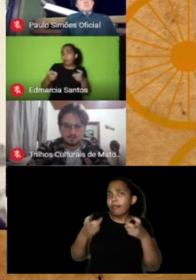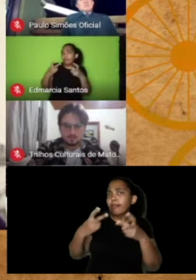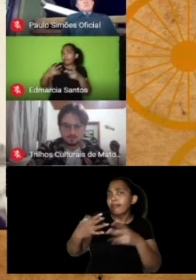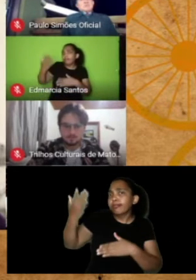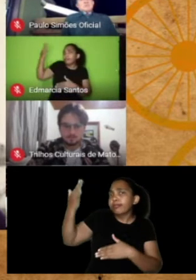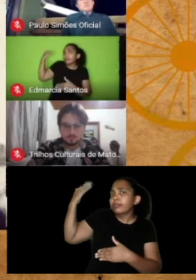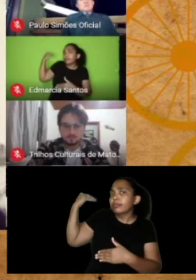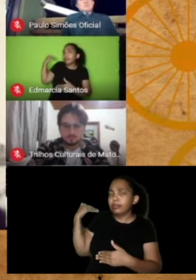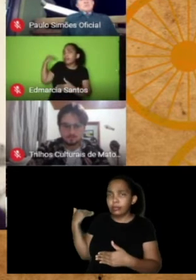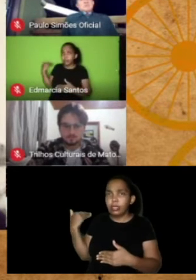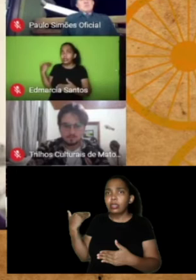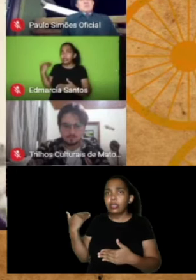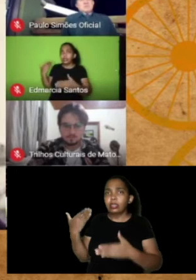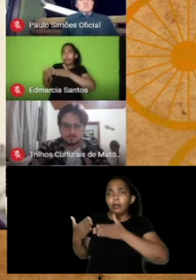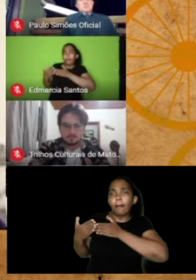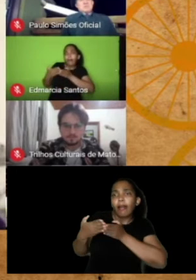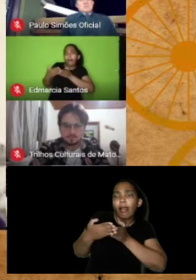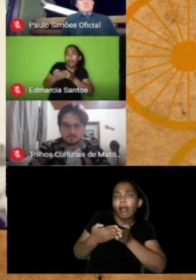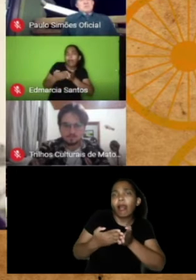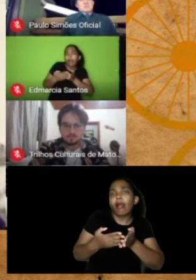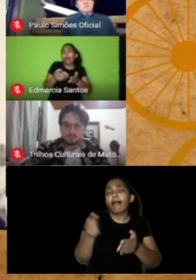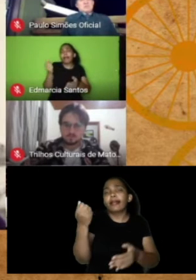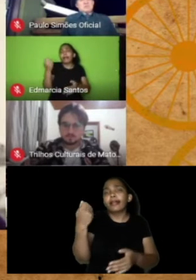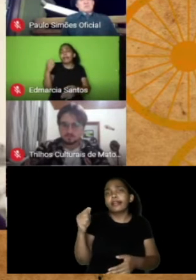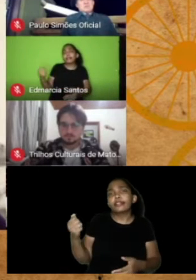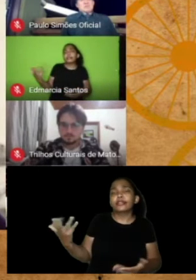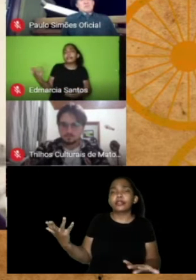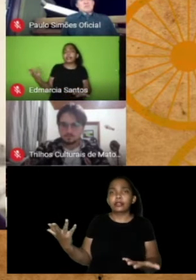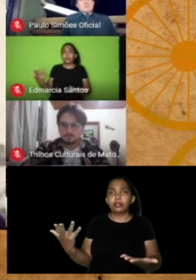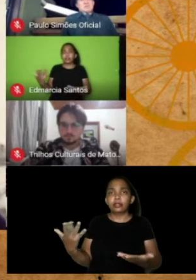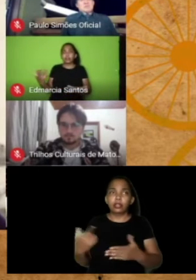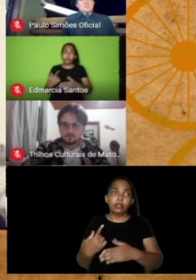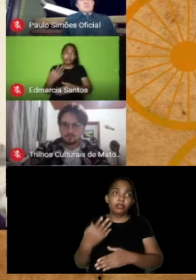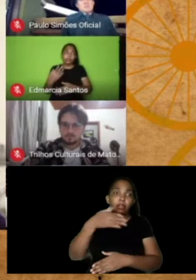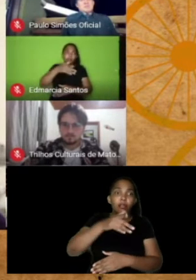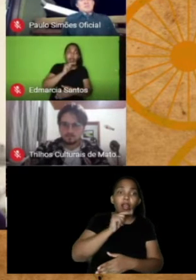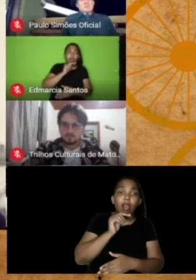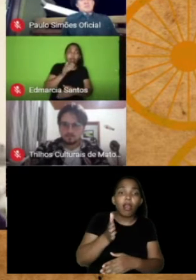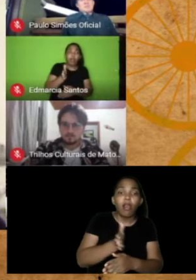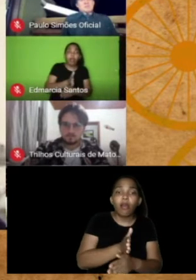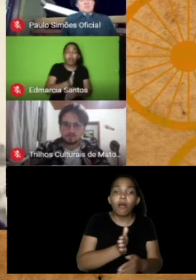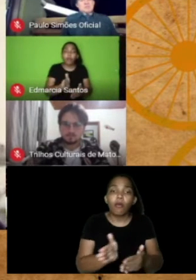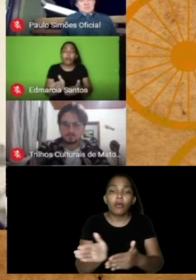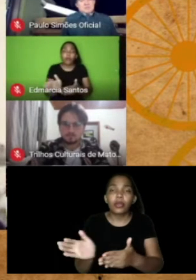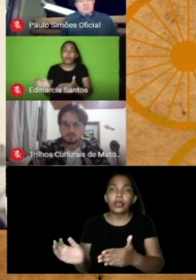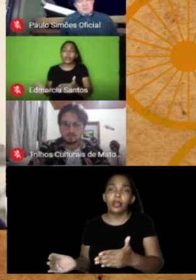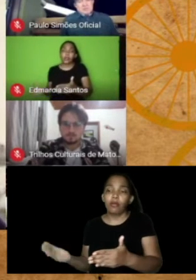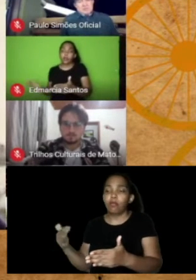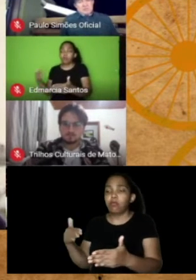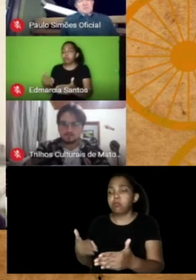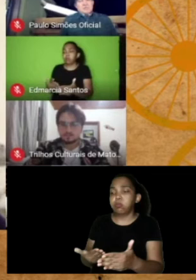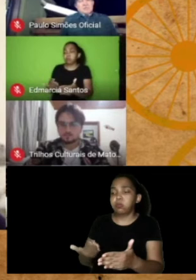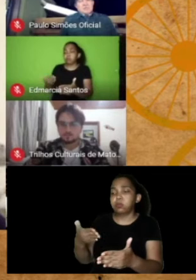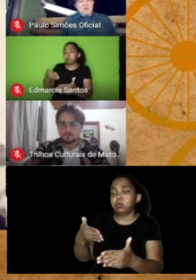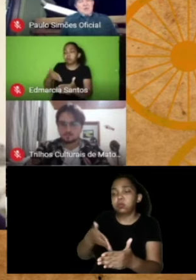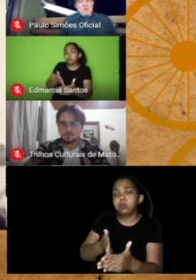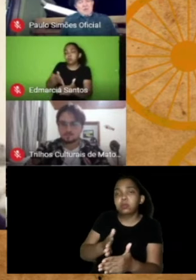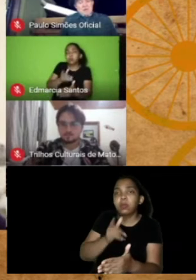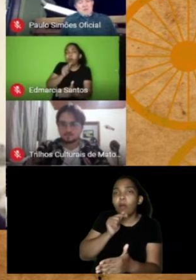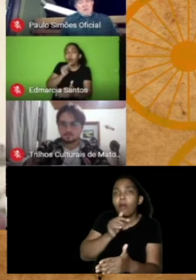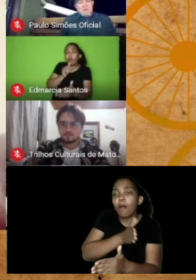vindas da Argentina subiam, né, o Rio Paraná e atravessavam depois lá